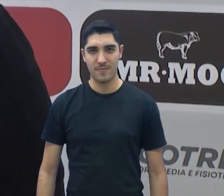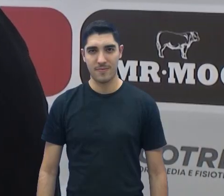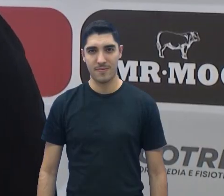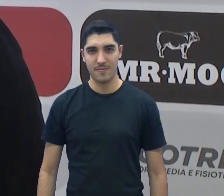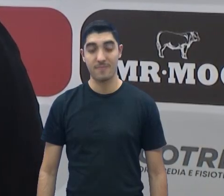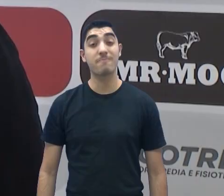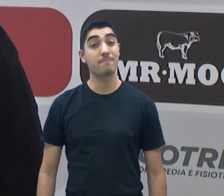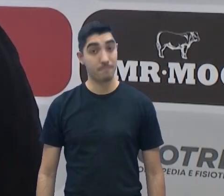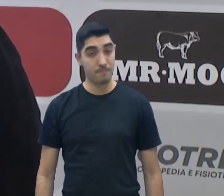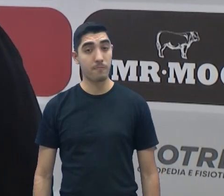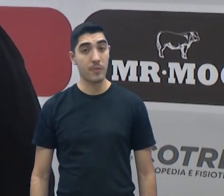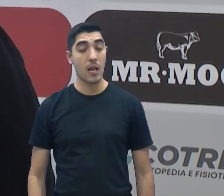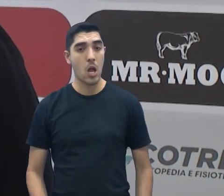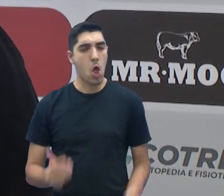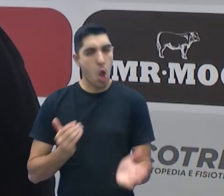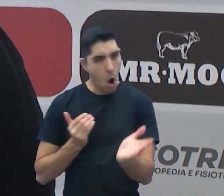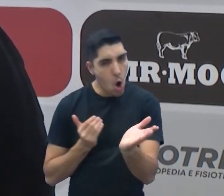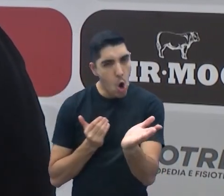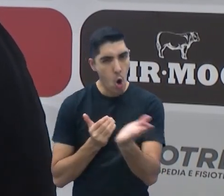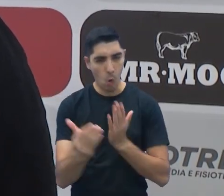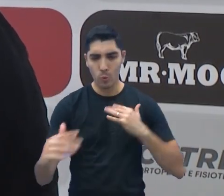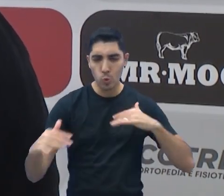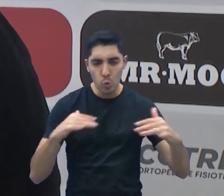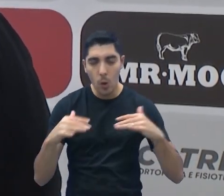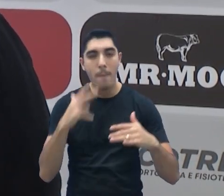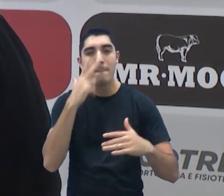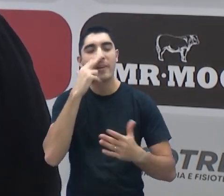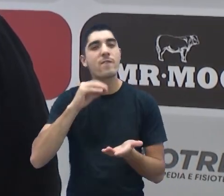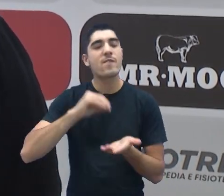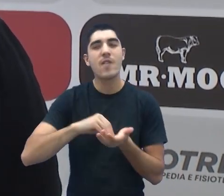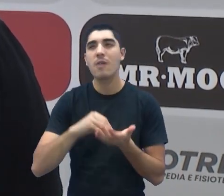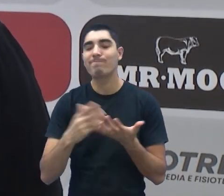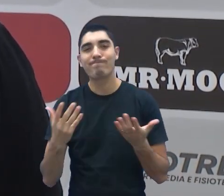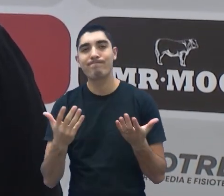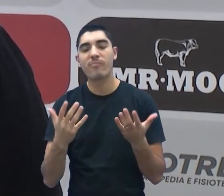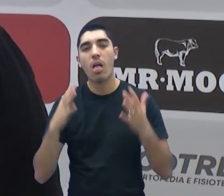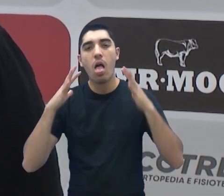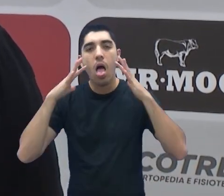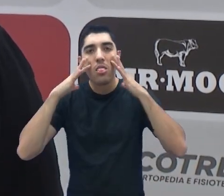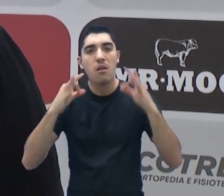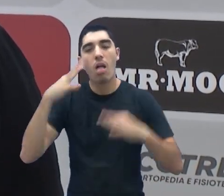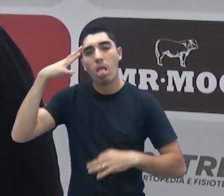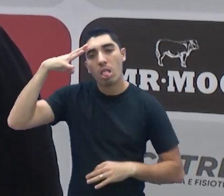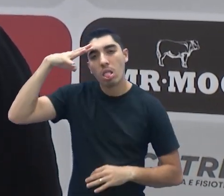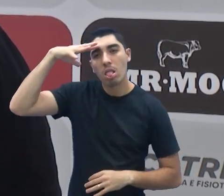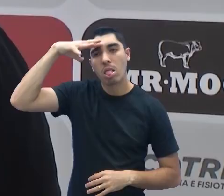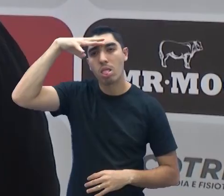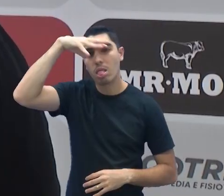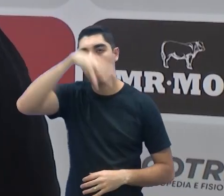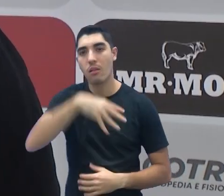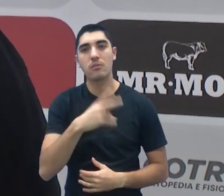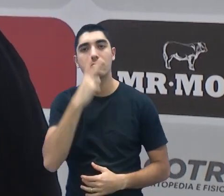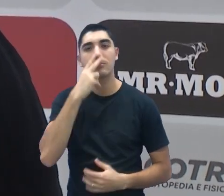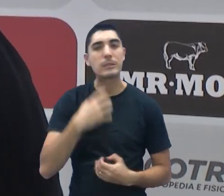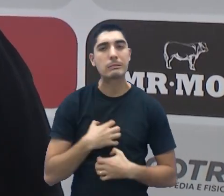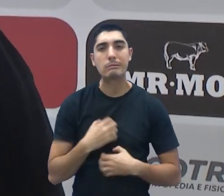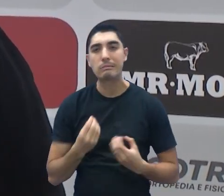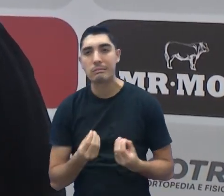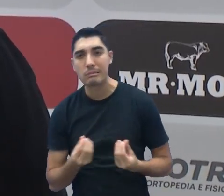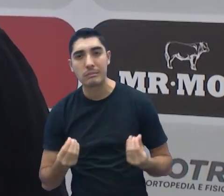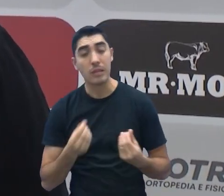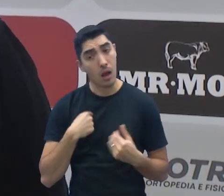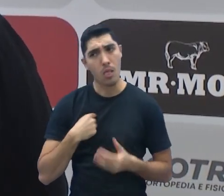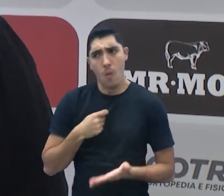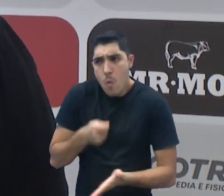Nós entramos meio disperso hoje no jogo, a gente começou o jogo já sem energia, né? Foi uma coisa que eu cobro bastante da